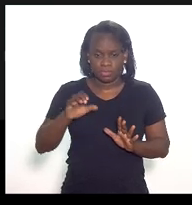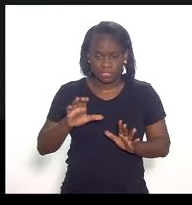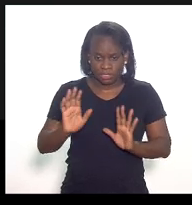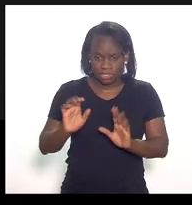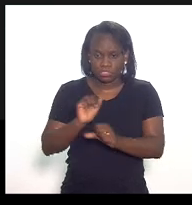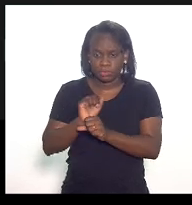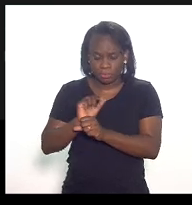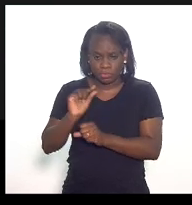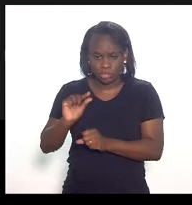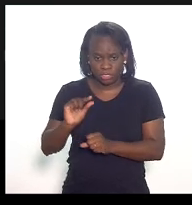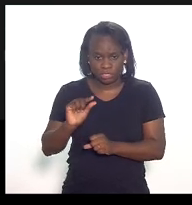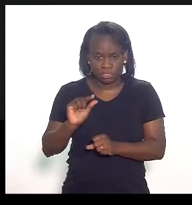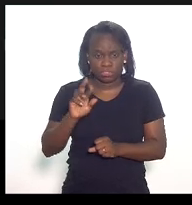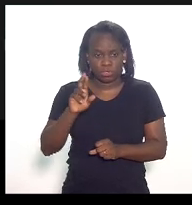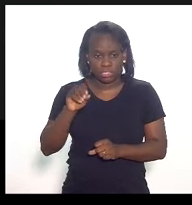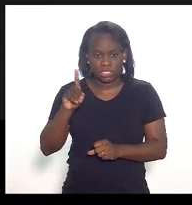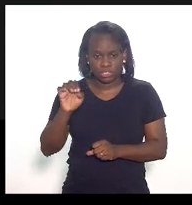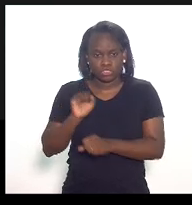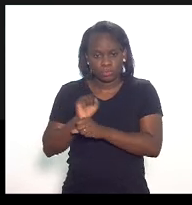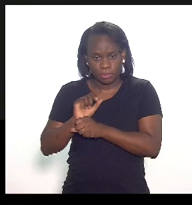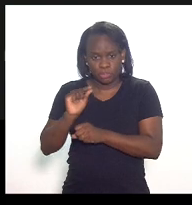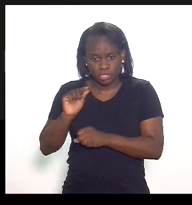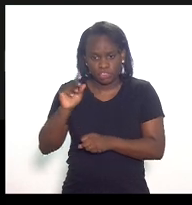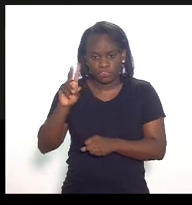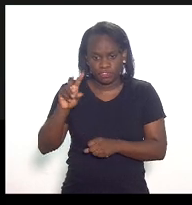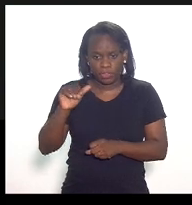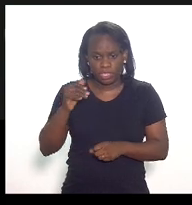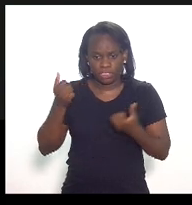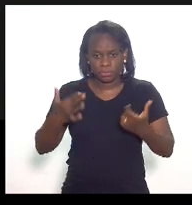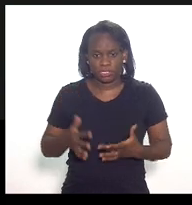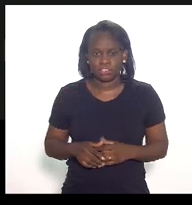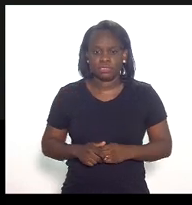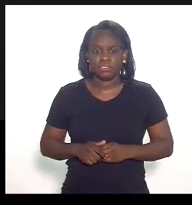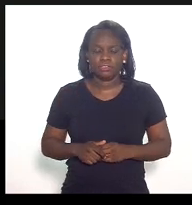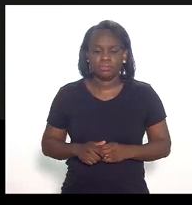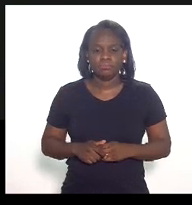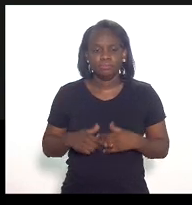Só um momento, Rodrigo Morim, só um momento. Deputado Valdeque, com a palavra. Eu só estava